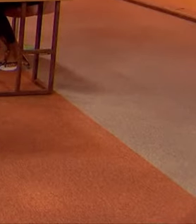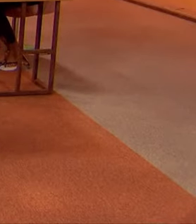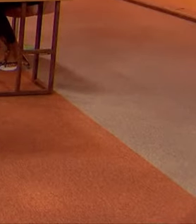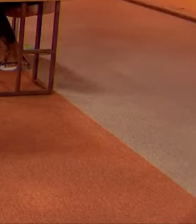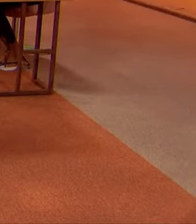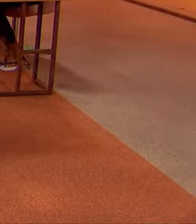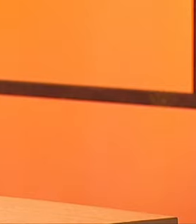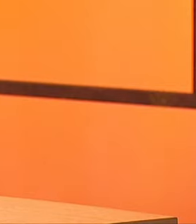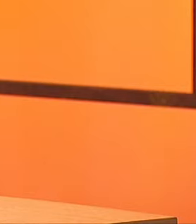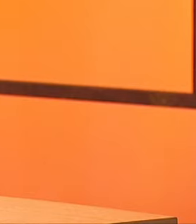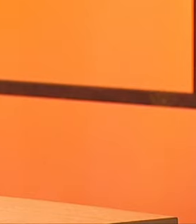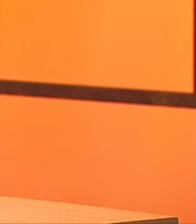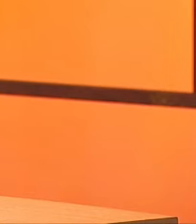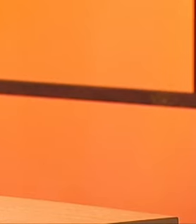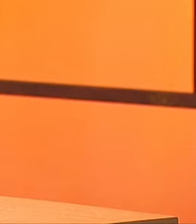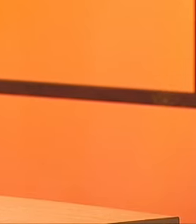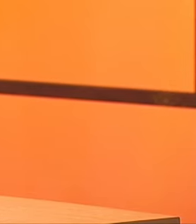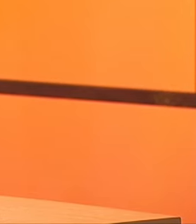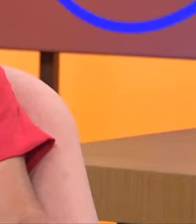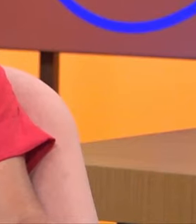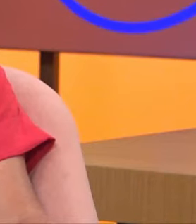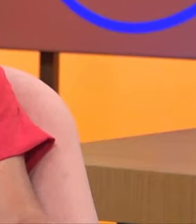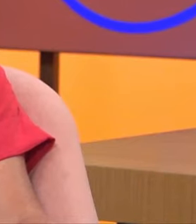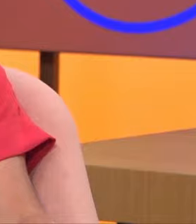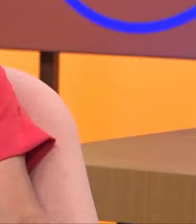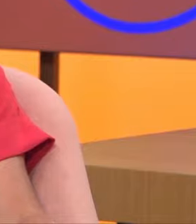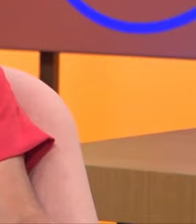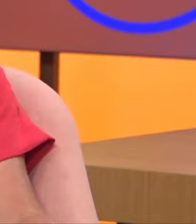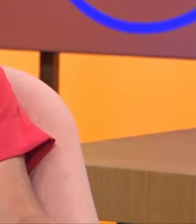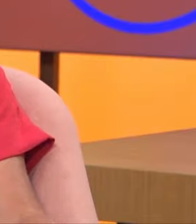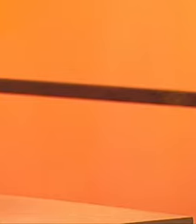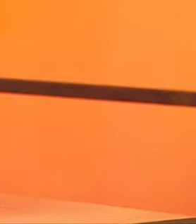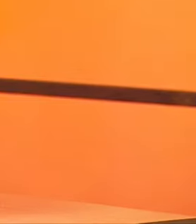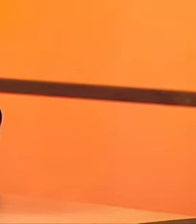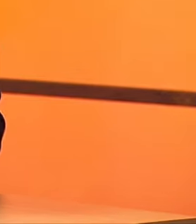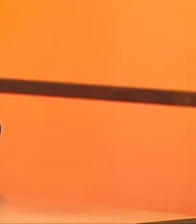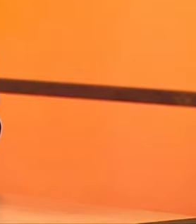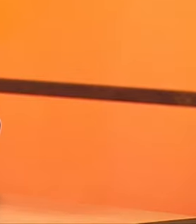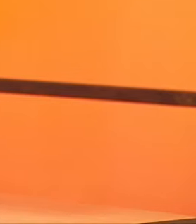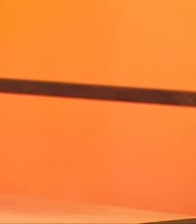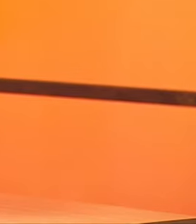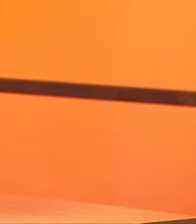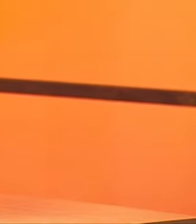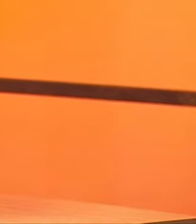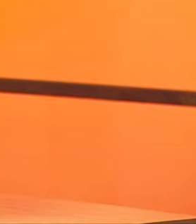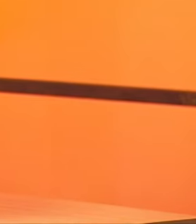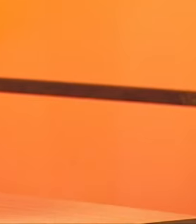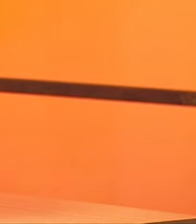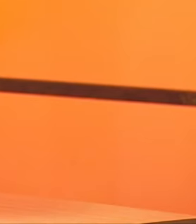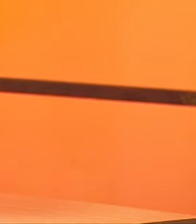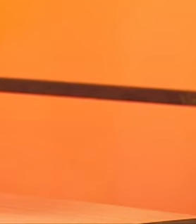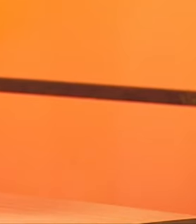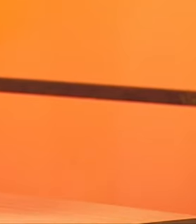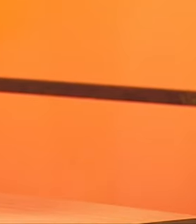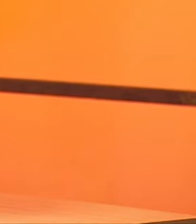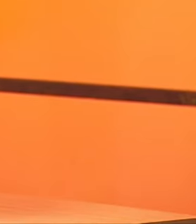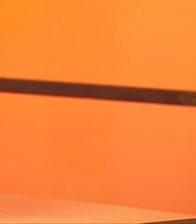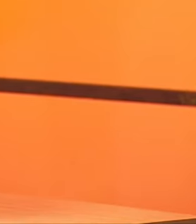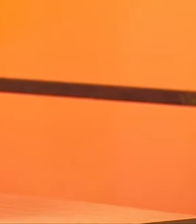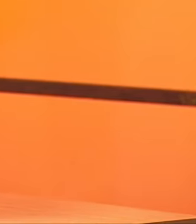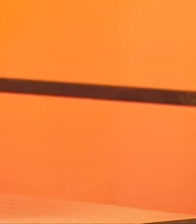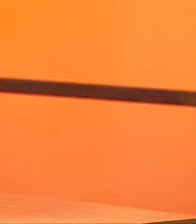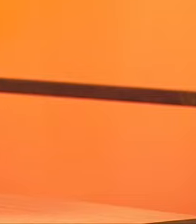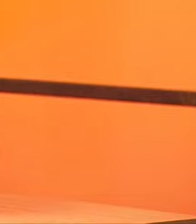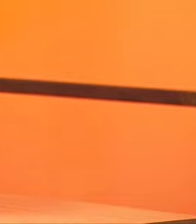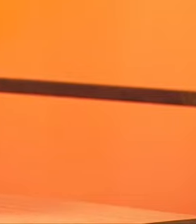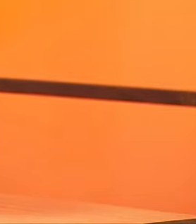Porque o Caba tinha pego Demi Moore. Foi, é verdade. Brasileiro, meu grande pegou amigo, é. Paulo Kinderé, eu chamava ele de Paulo Quem Me Dera. Paulo de Quem Me Dera. De tanto que eu fiquei